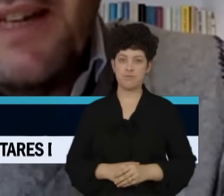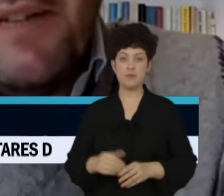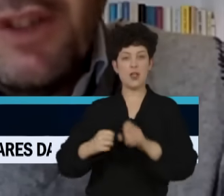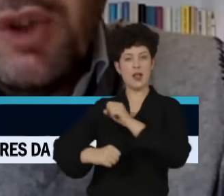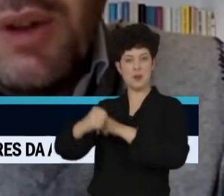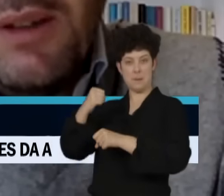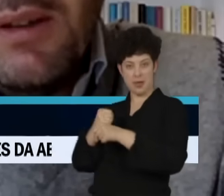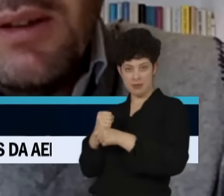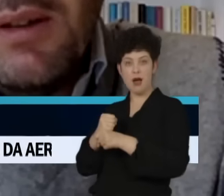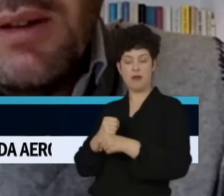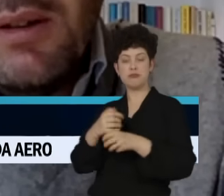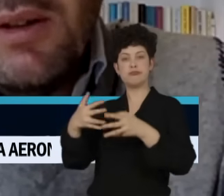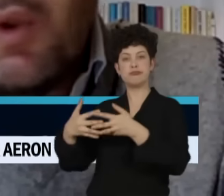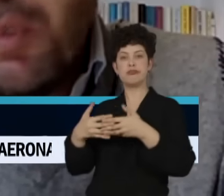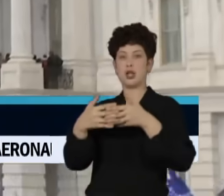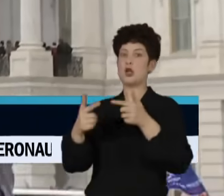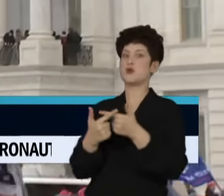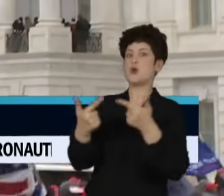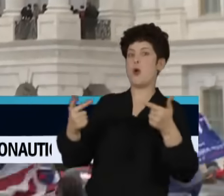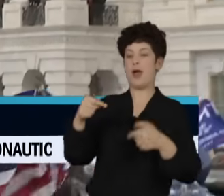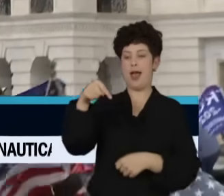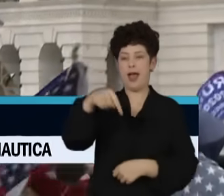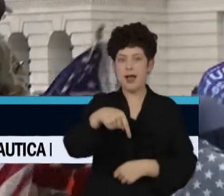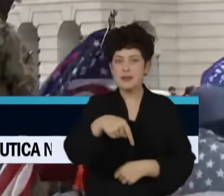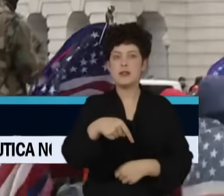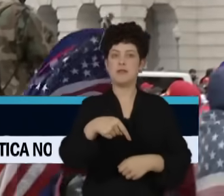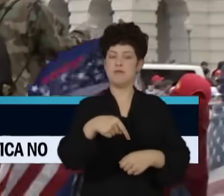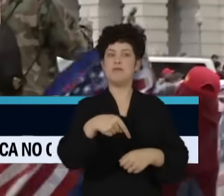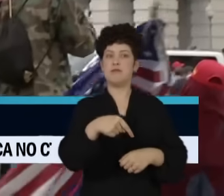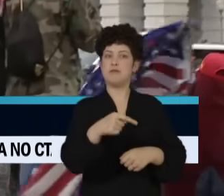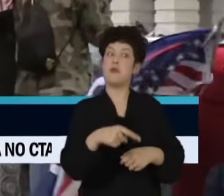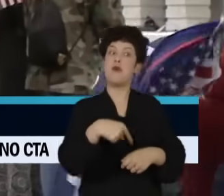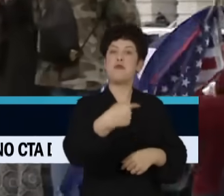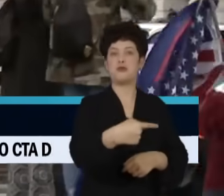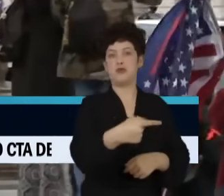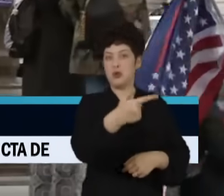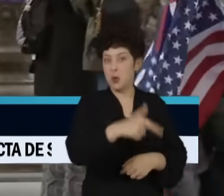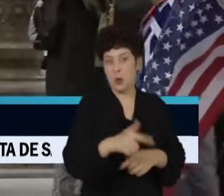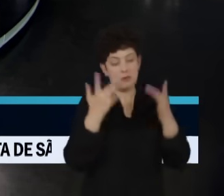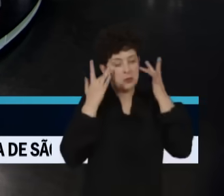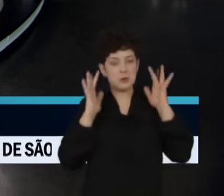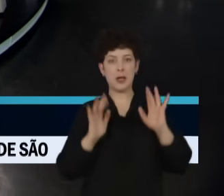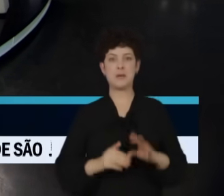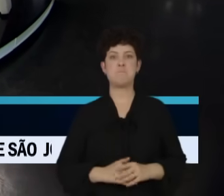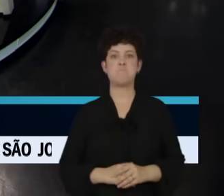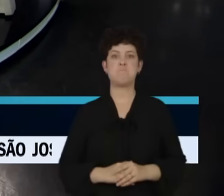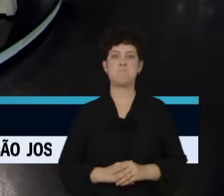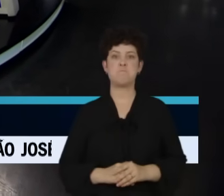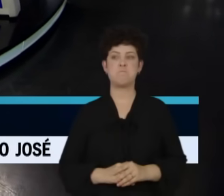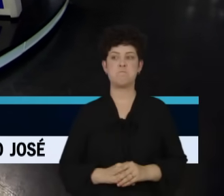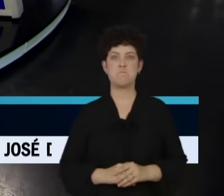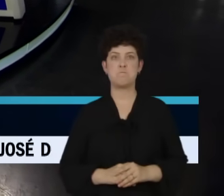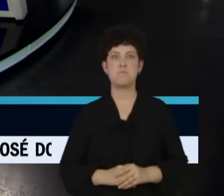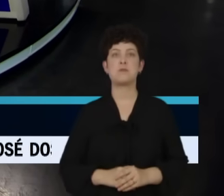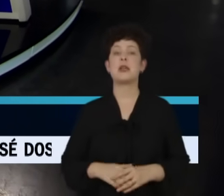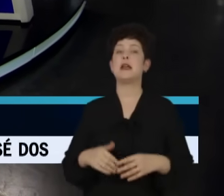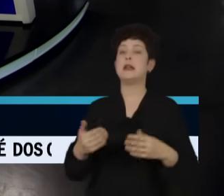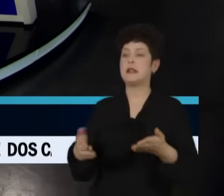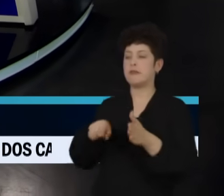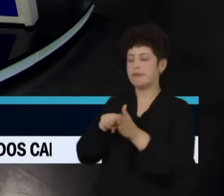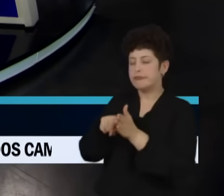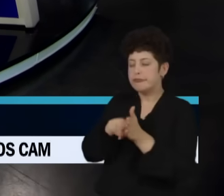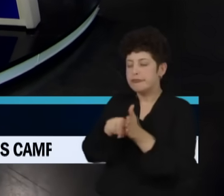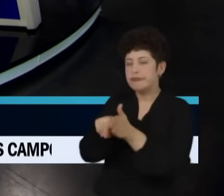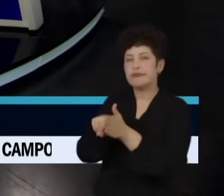No ano passado, os Estados Unidos tiveram sorte, mas esta pode não se repetir na próxima vez. Wilson, o inquérto está se